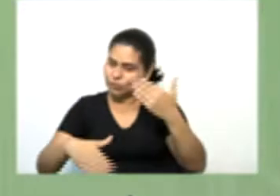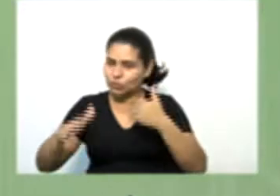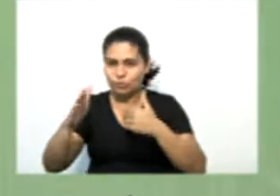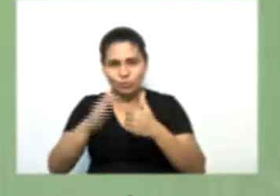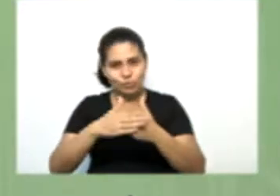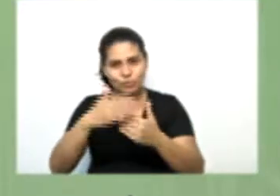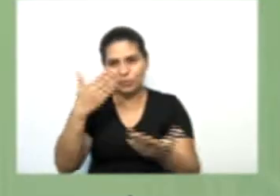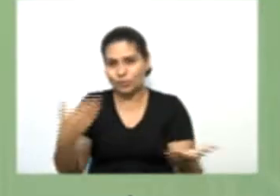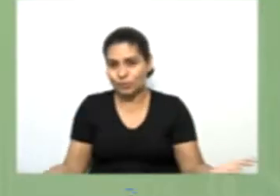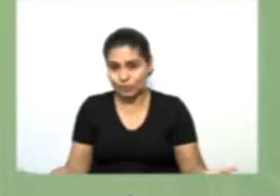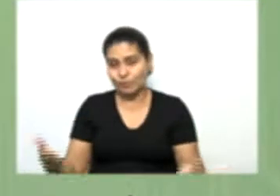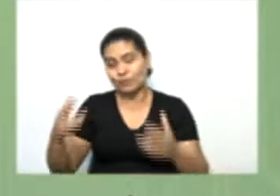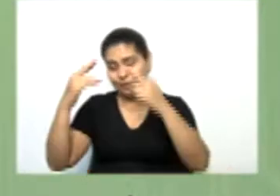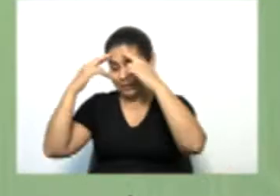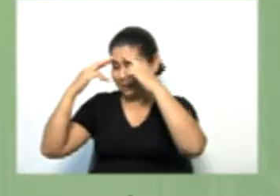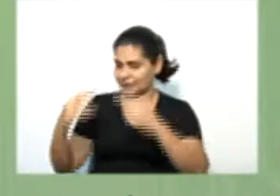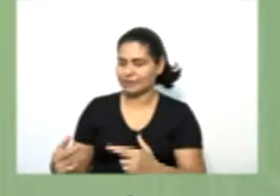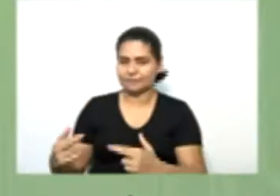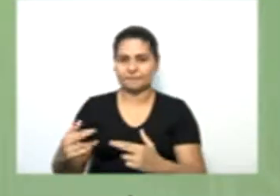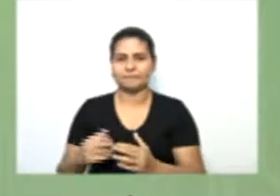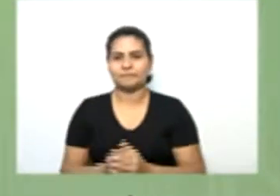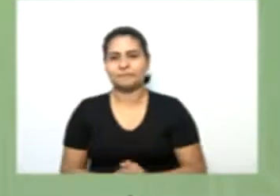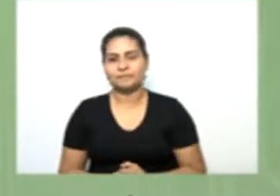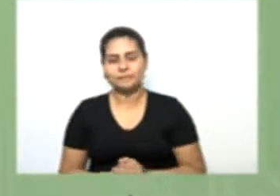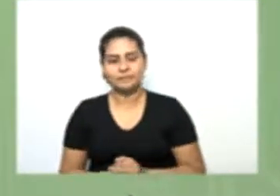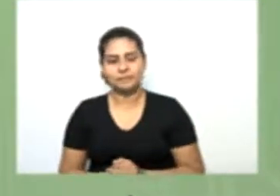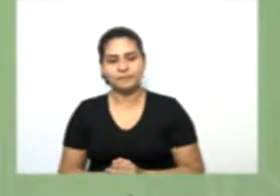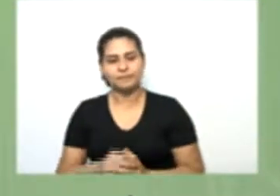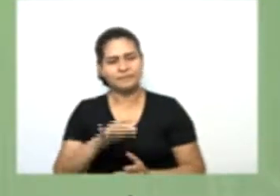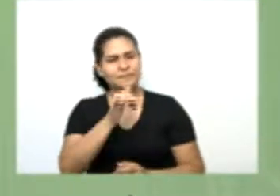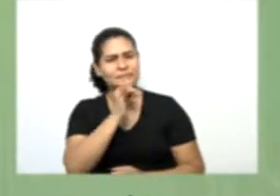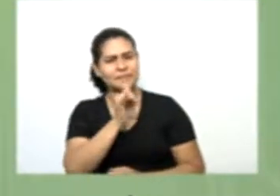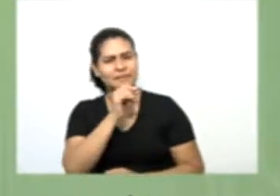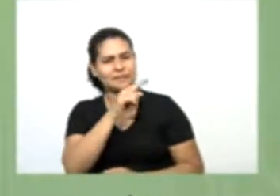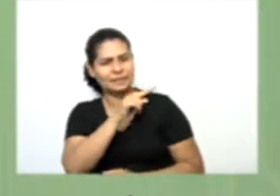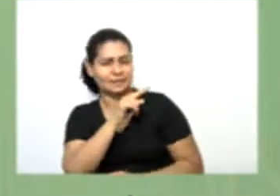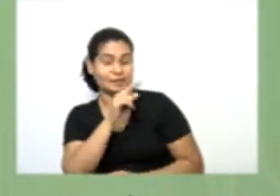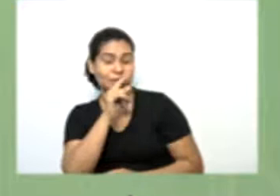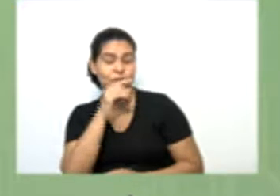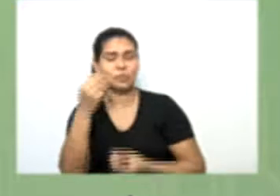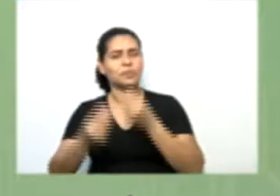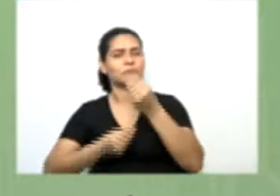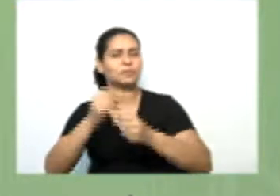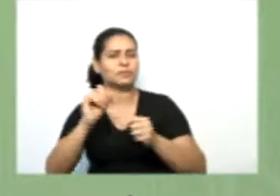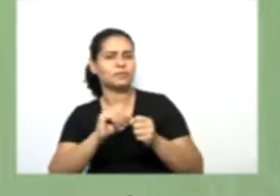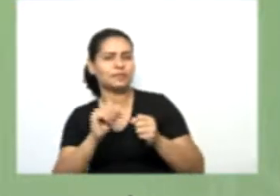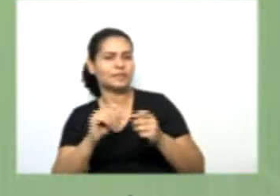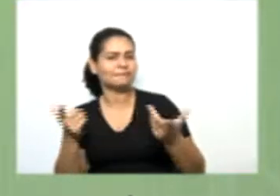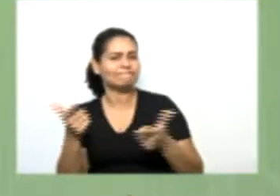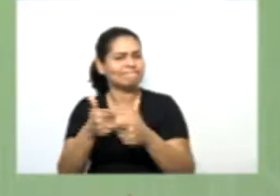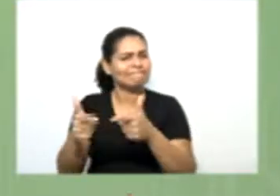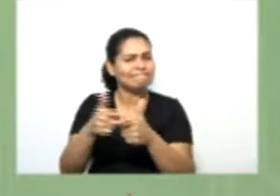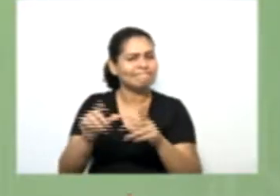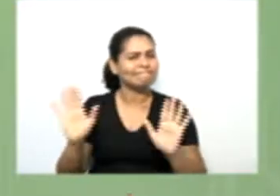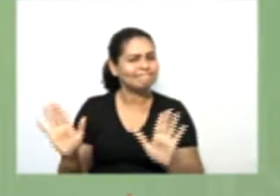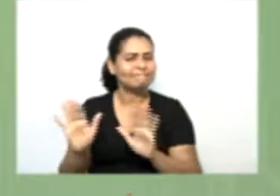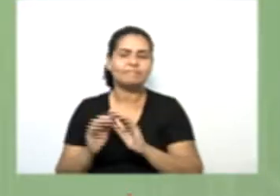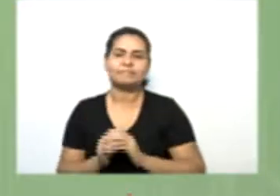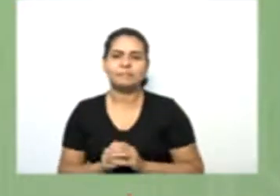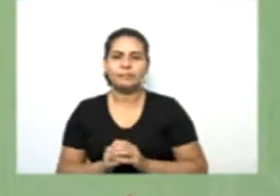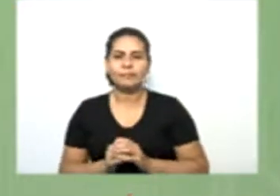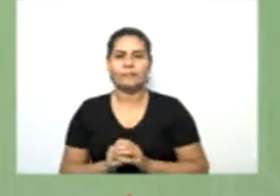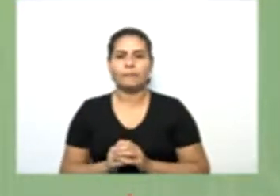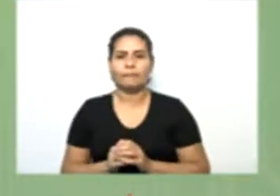a razão e o respeito. Aqui nós temos um exemplo bem interessante de resolução de conflito.